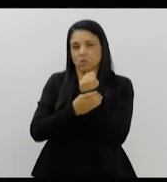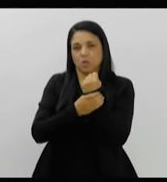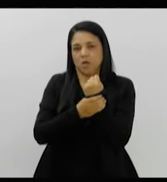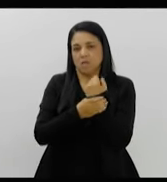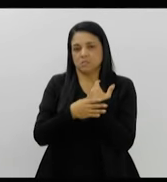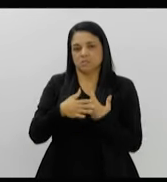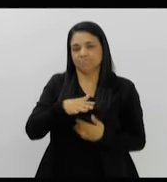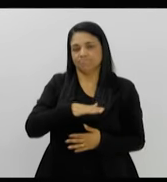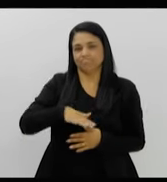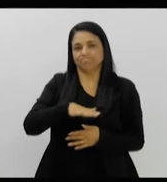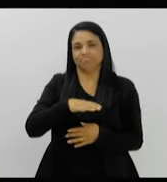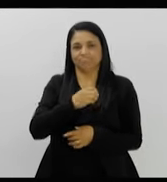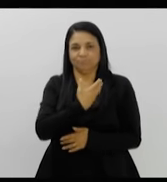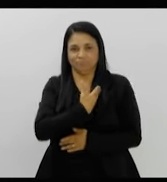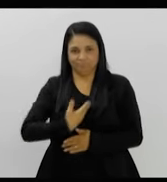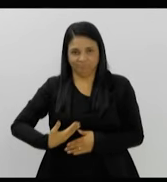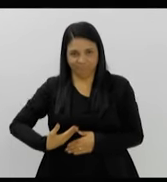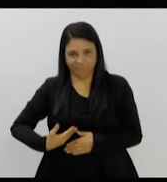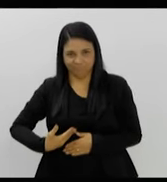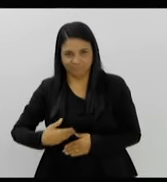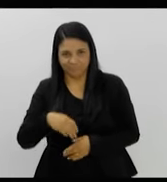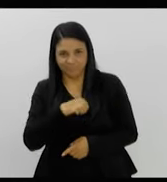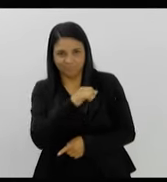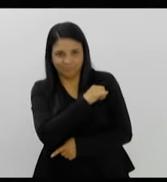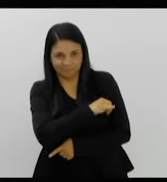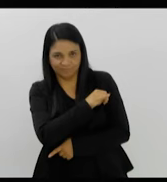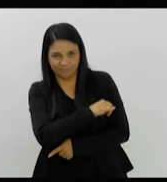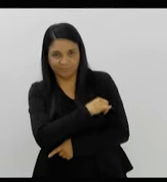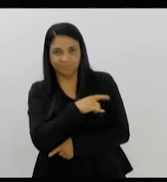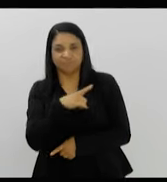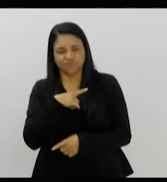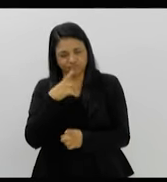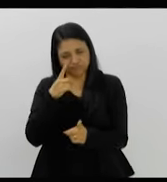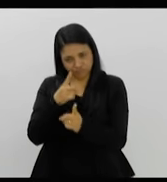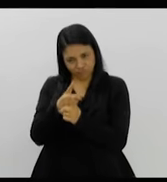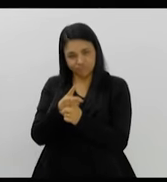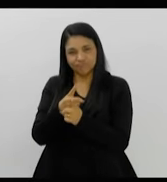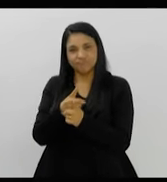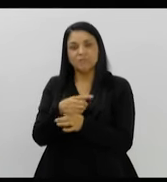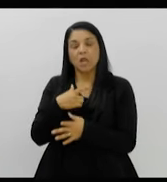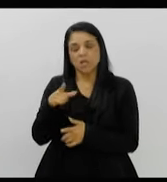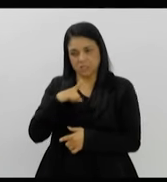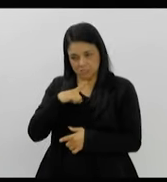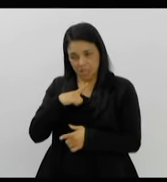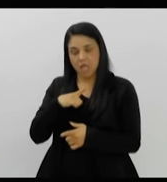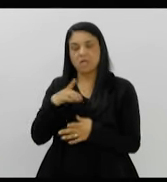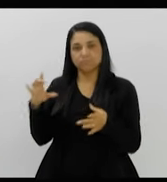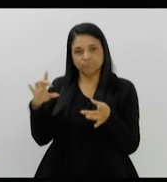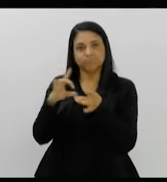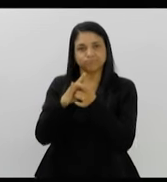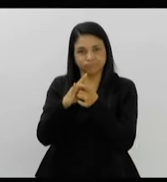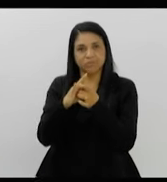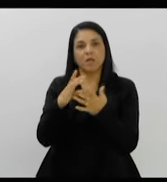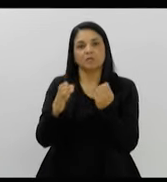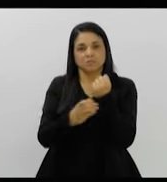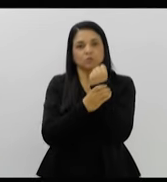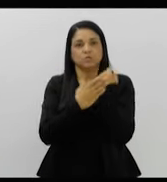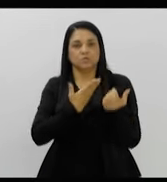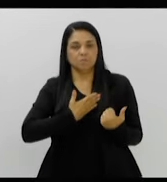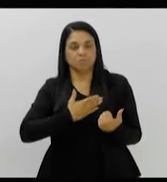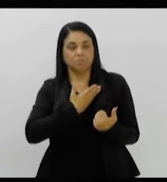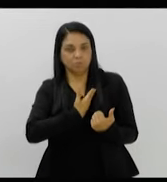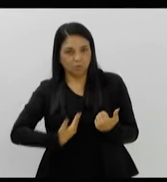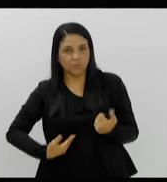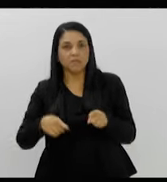descobrimos hoje que ele não só tem como é culpado também por aquilo que nós estamos vivendo hoje em